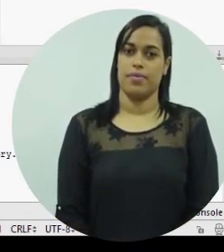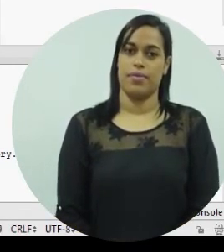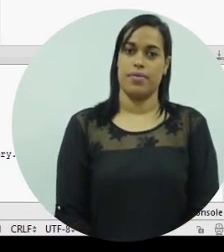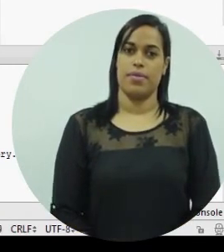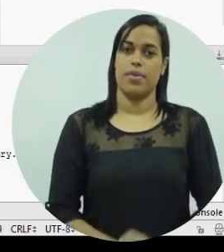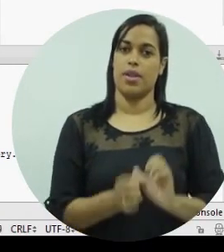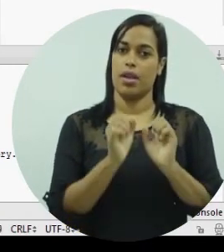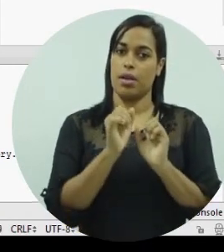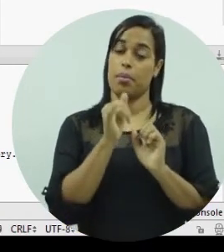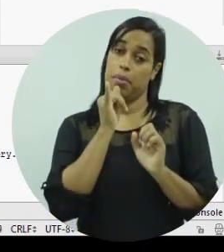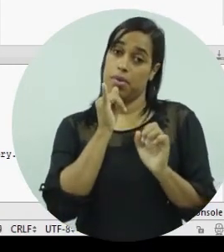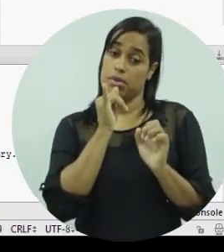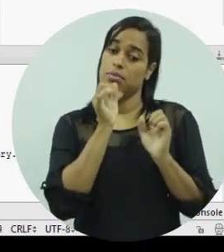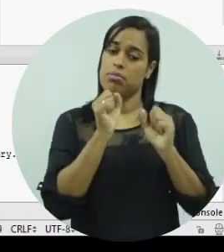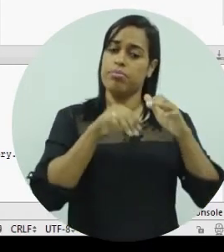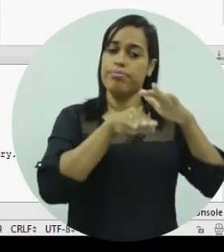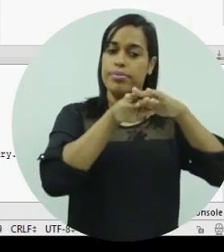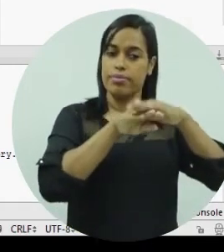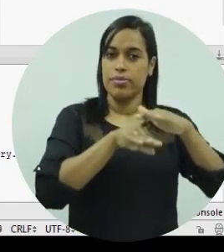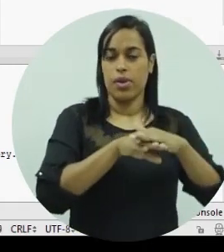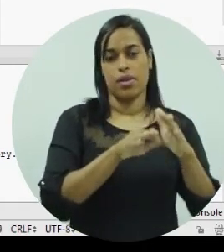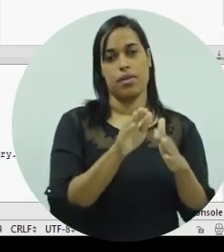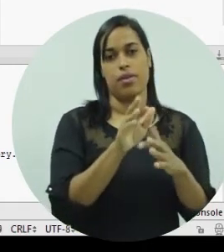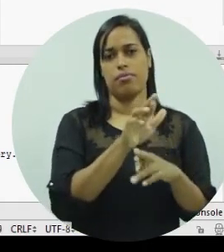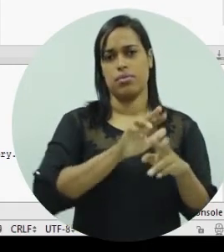Podemos guardar diversos tipos de dados.